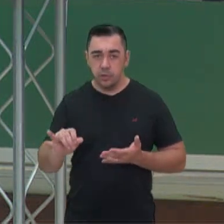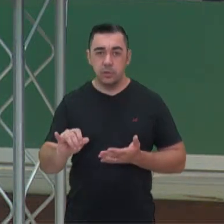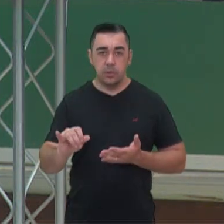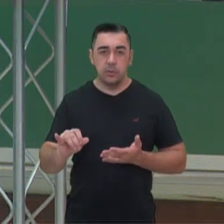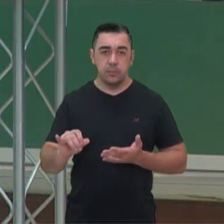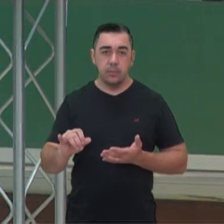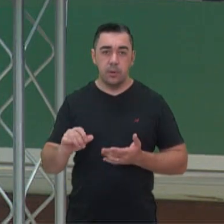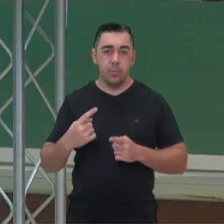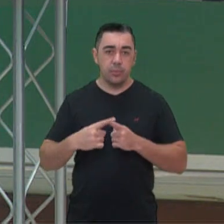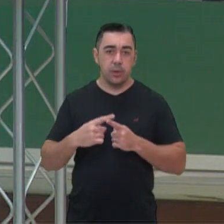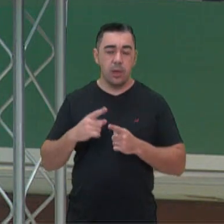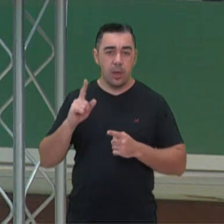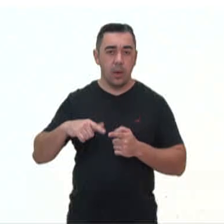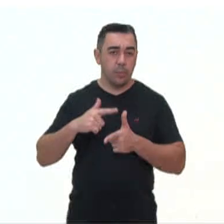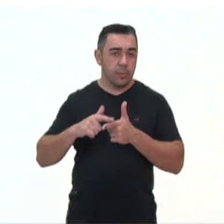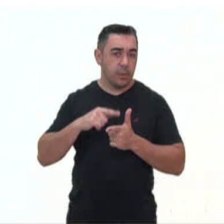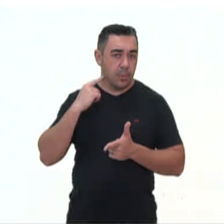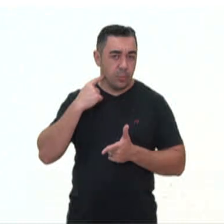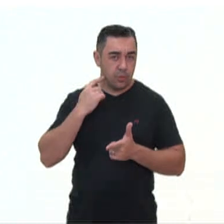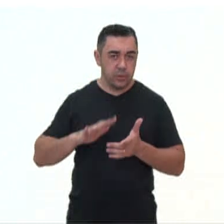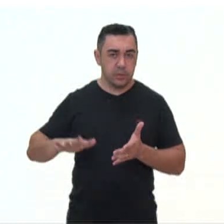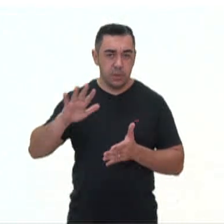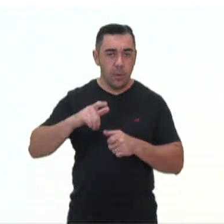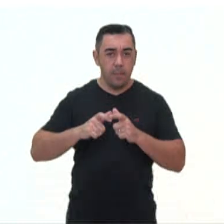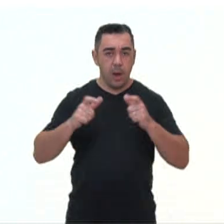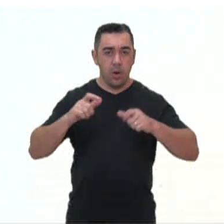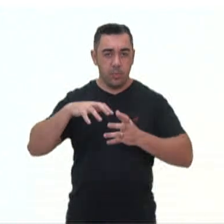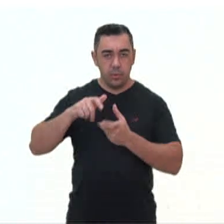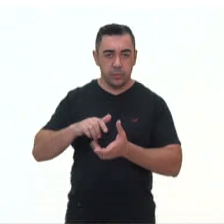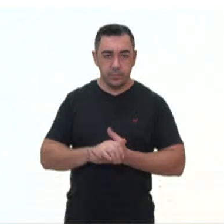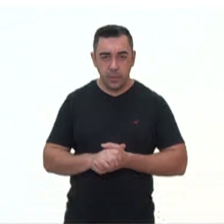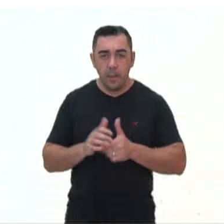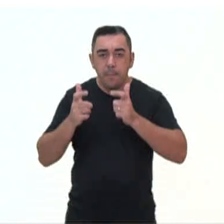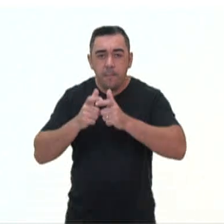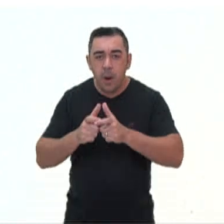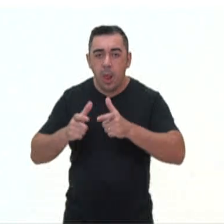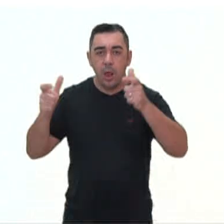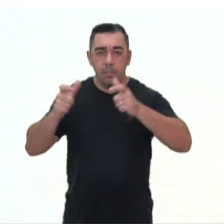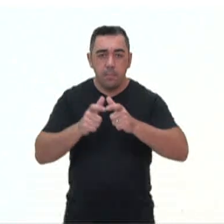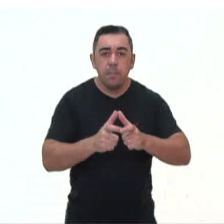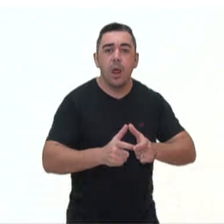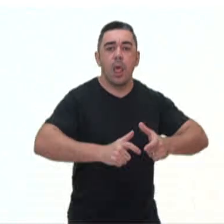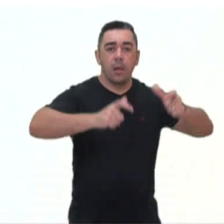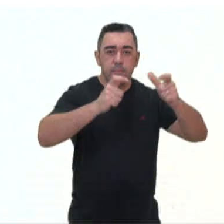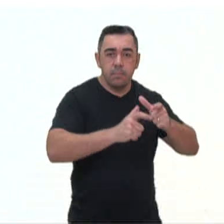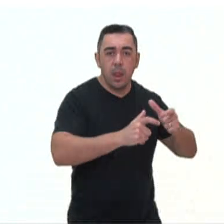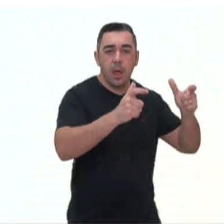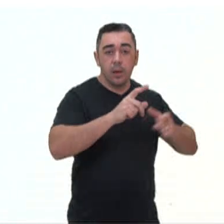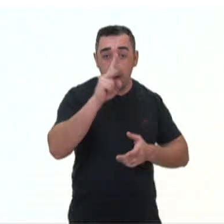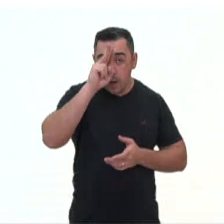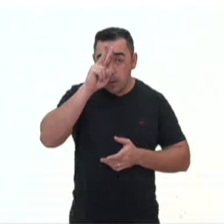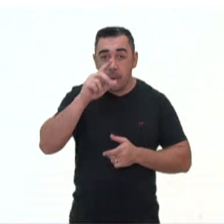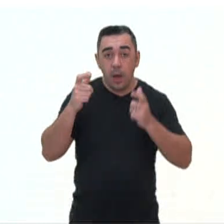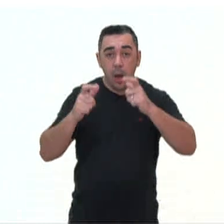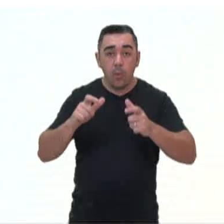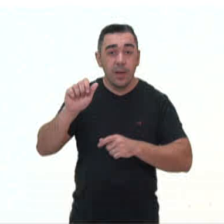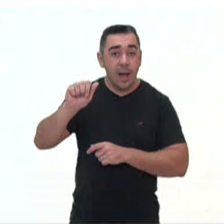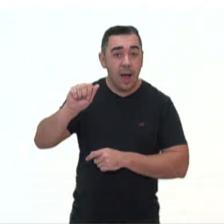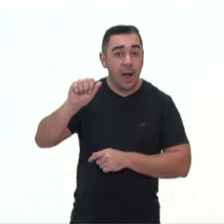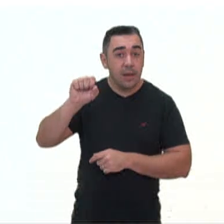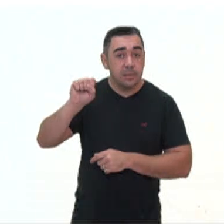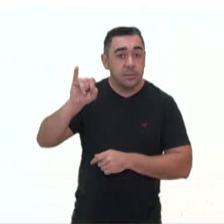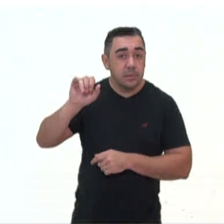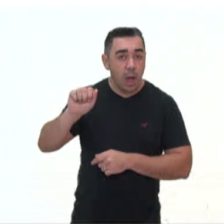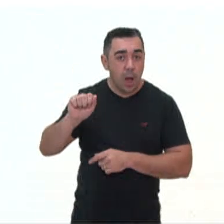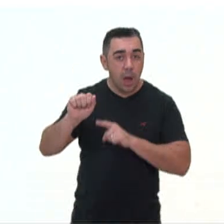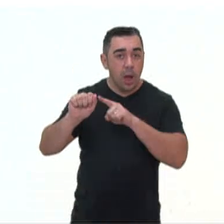poluição não cabe tanta gente no planeta. Onde estão as maiores aglomerações de pessoas no planeta? Lembre-se que a Ásia concentra a maior parte de pessoas, só